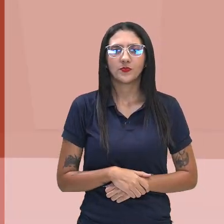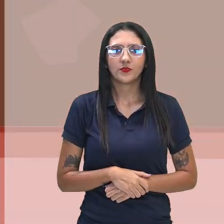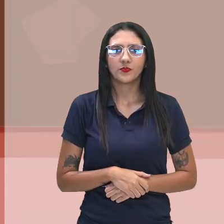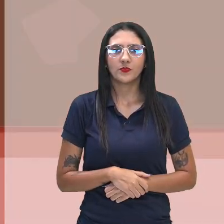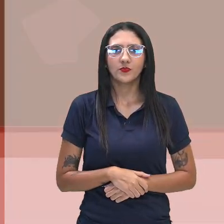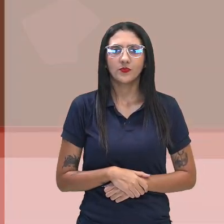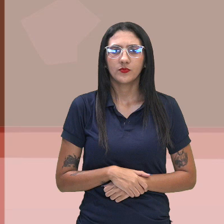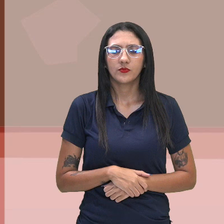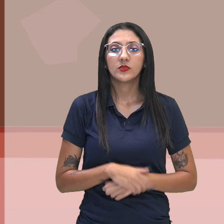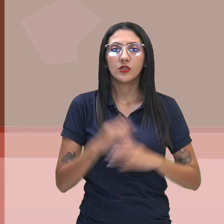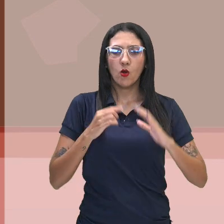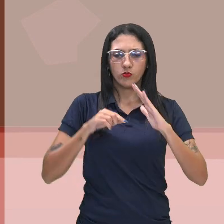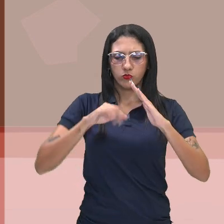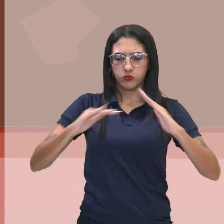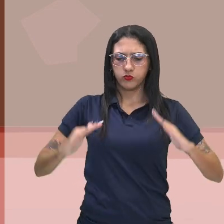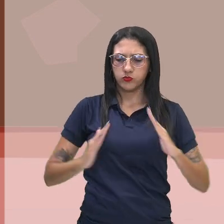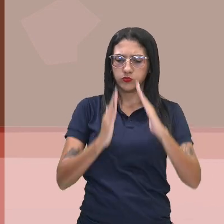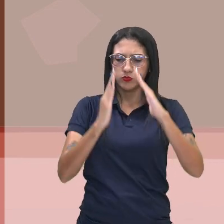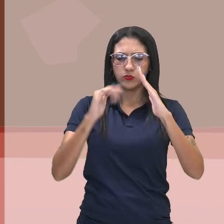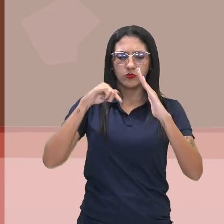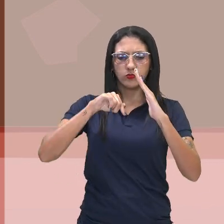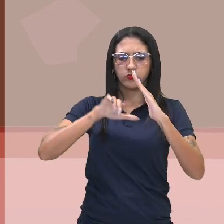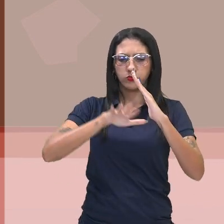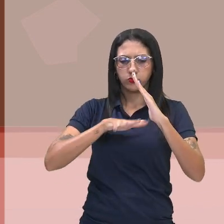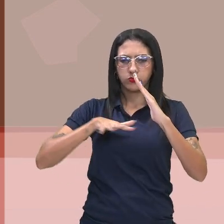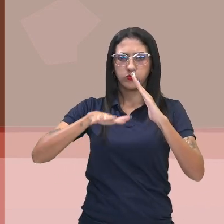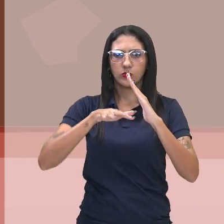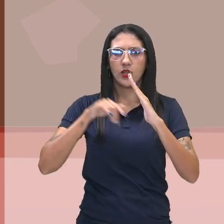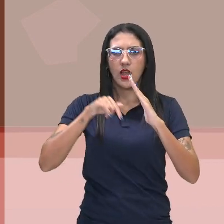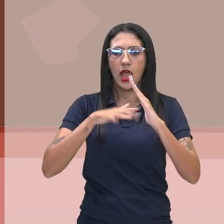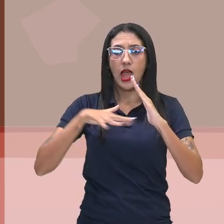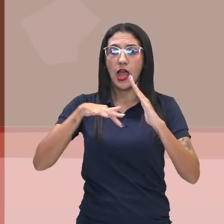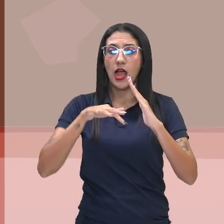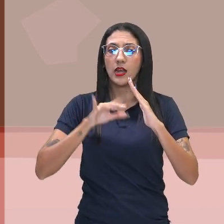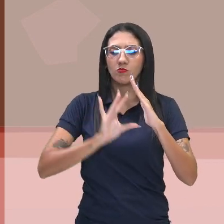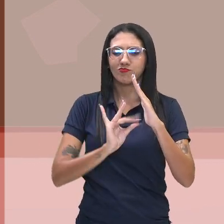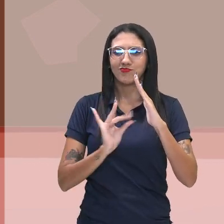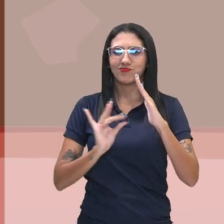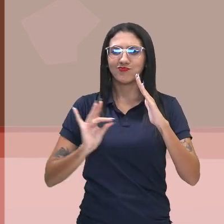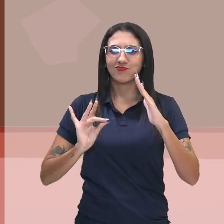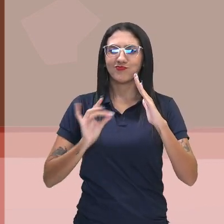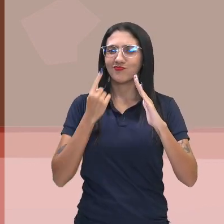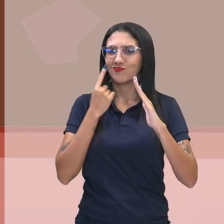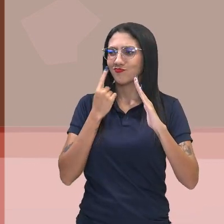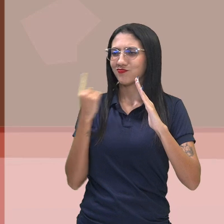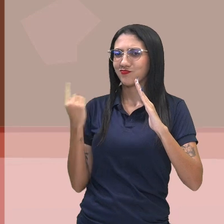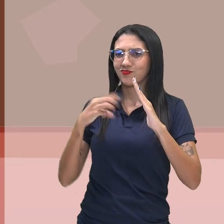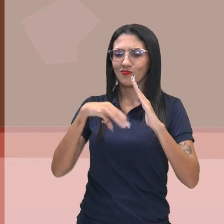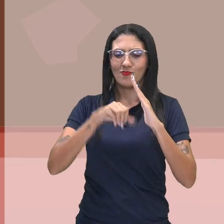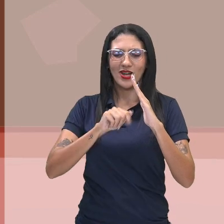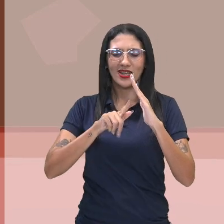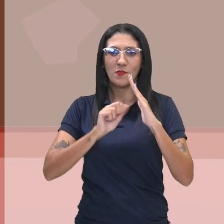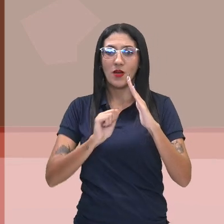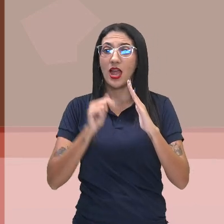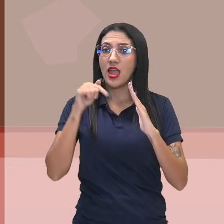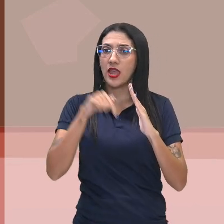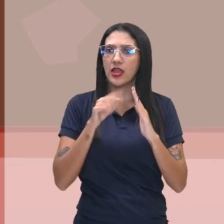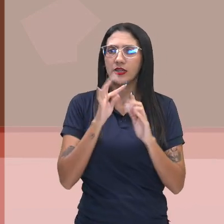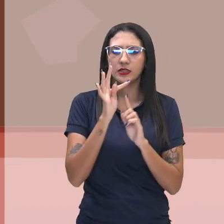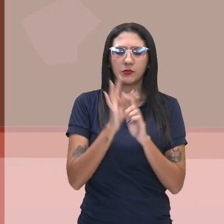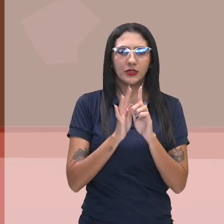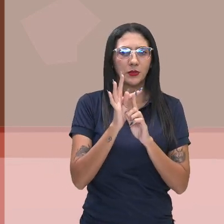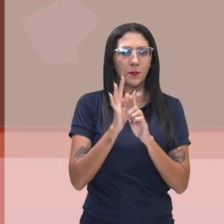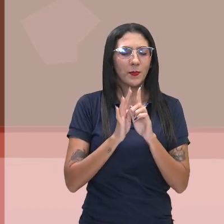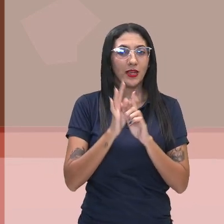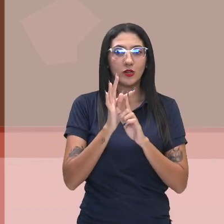A câmara magnética encontra-se a fonte do material vulcânico, o magma. A temperatura do magma é